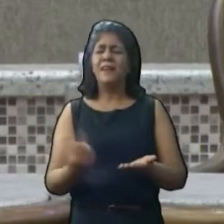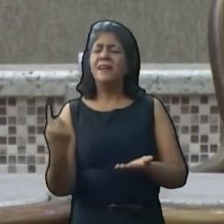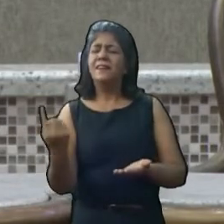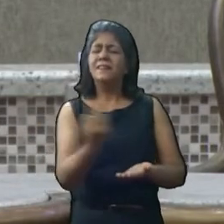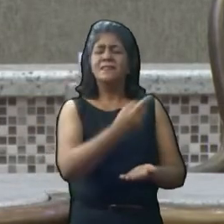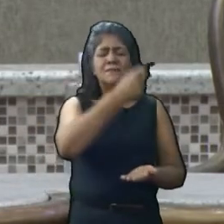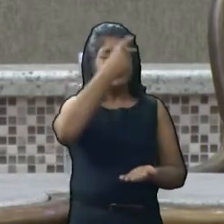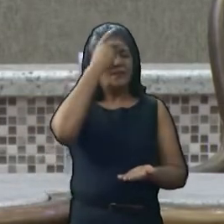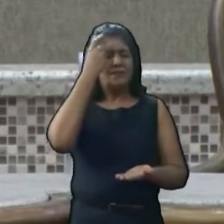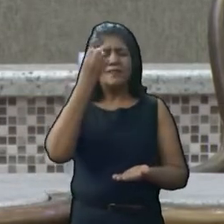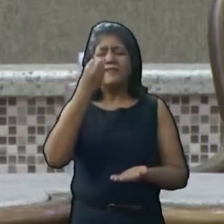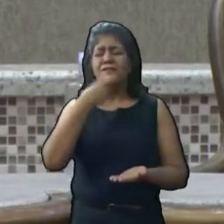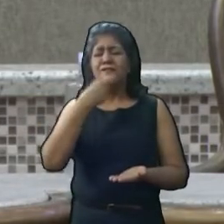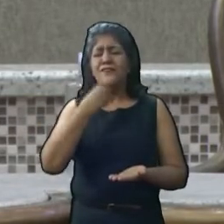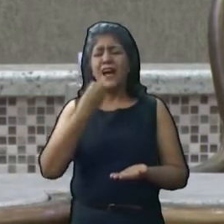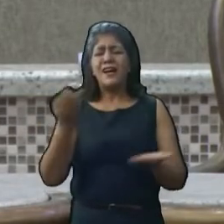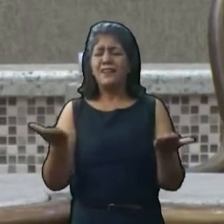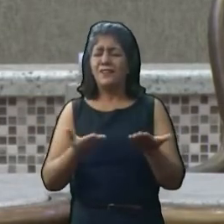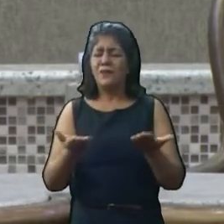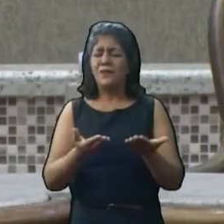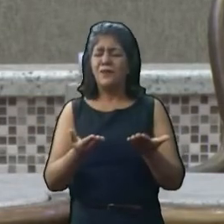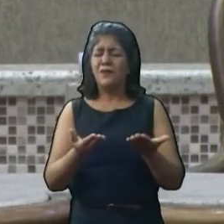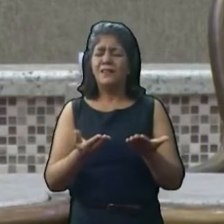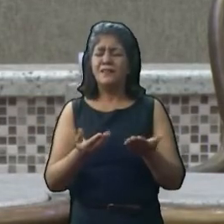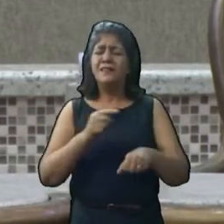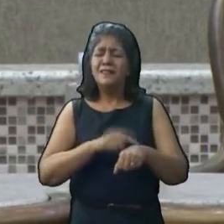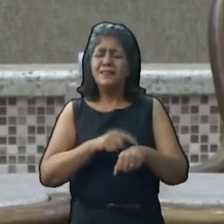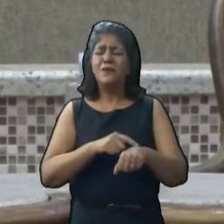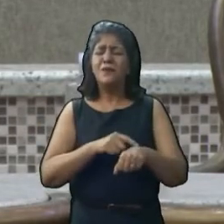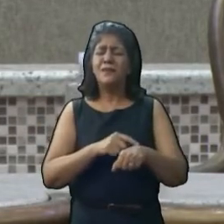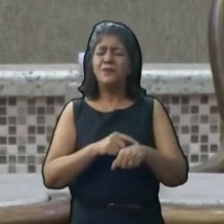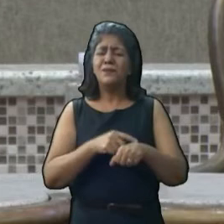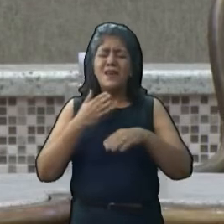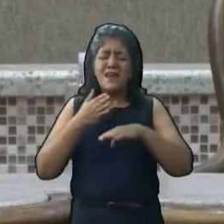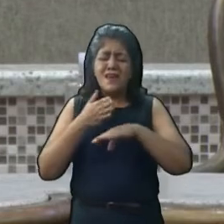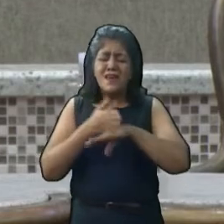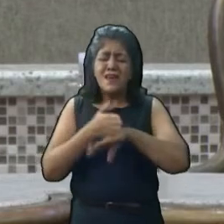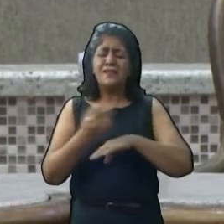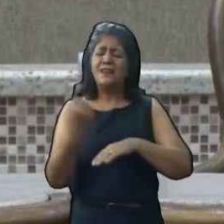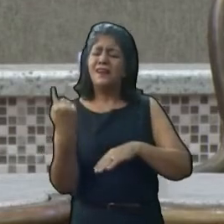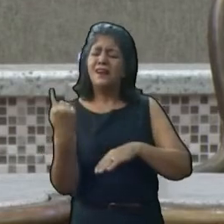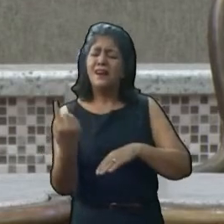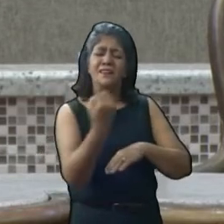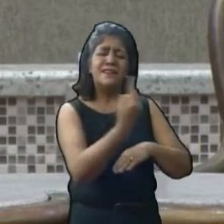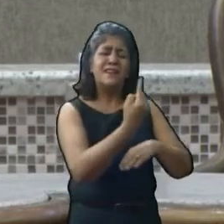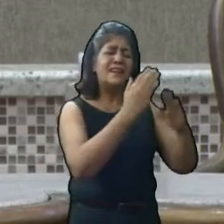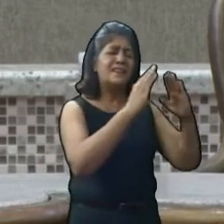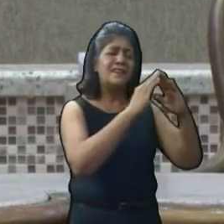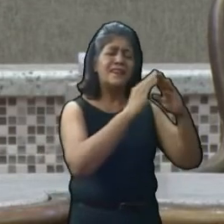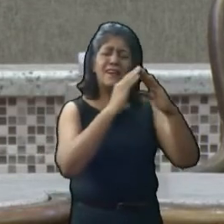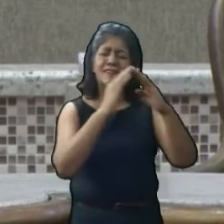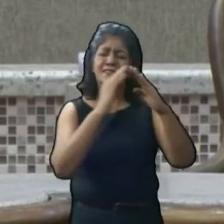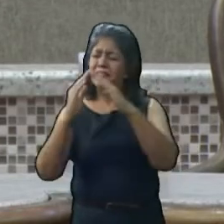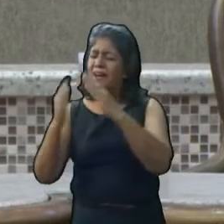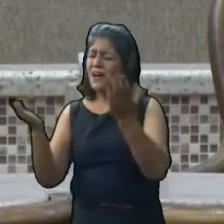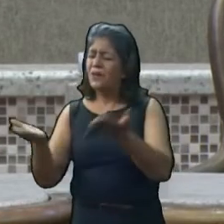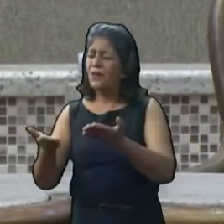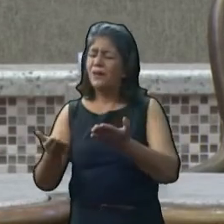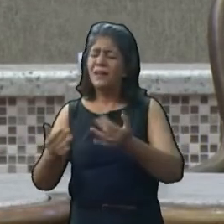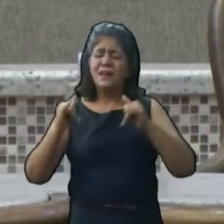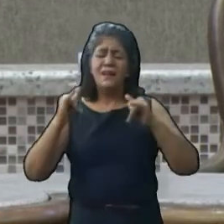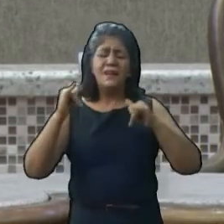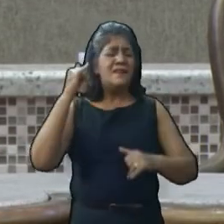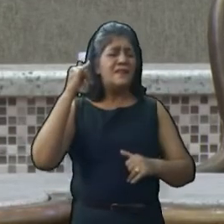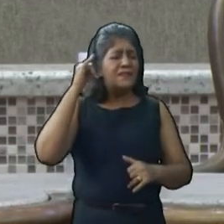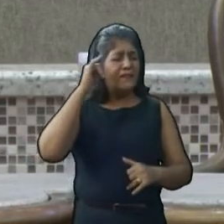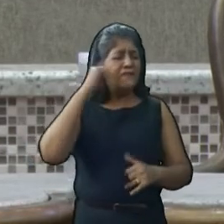espiritualmente sem orienta no ambiente dessa dessa casa agora entre no ambiente deste do